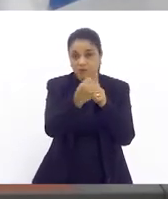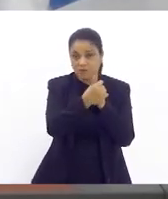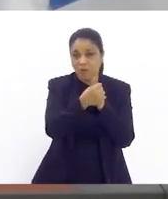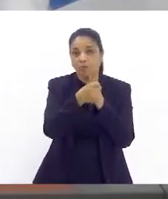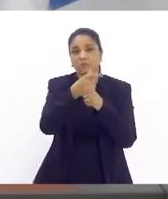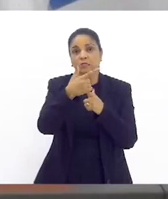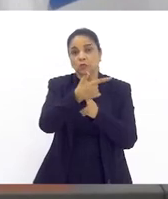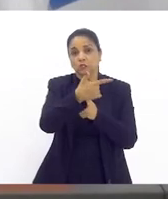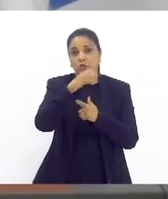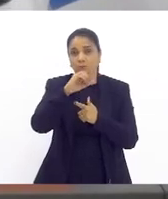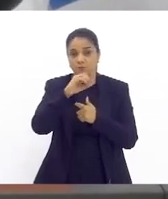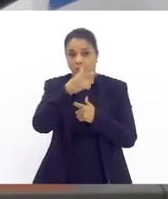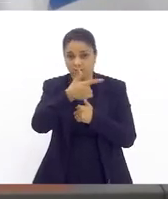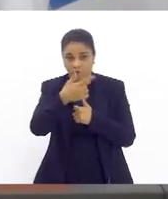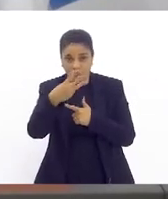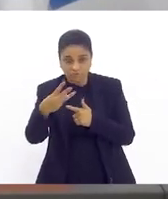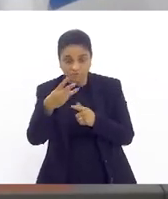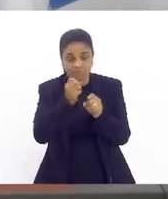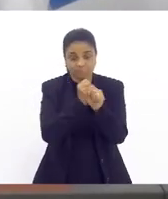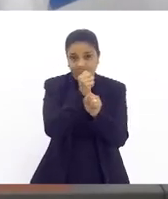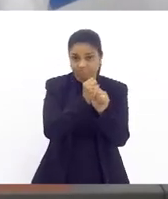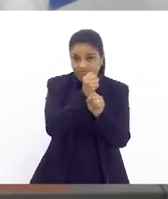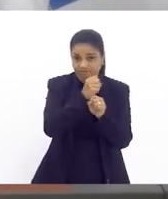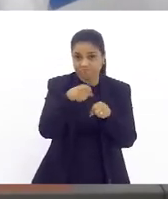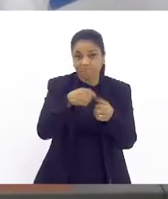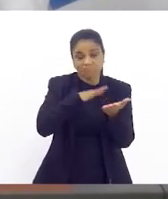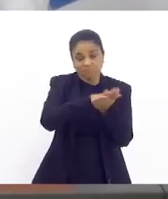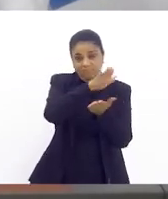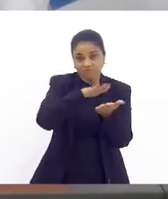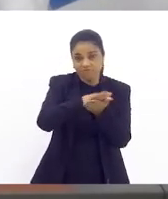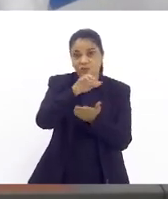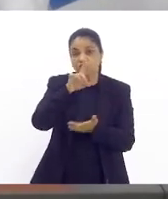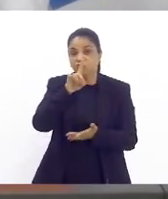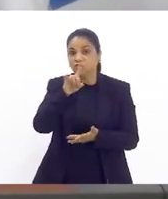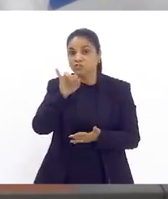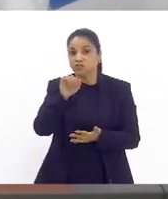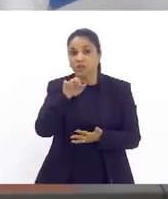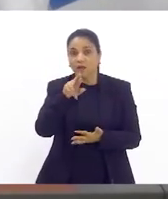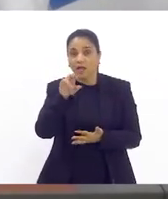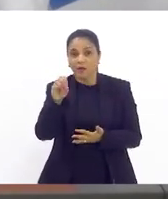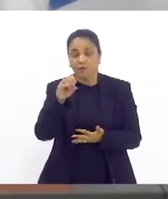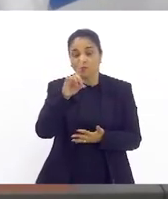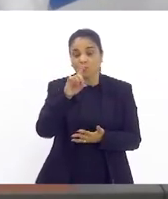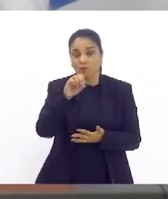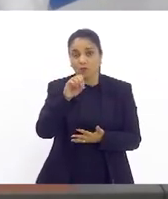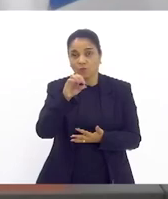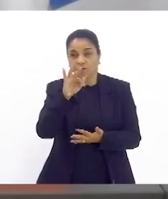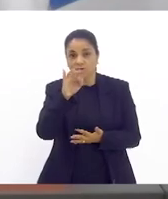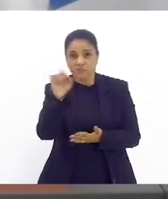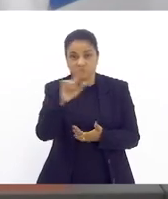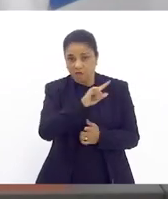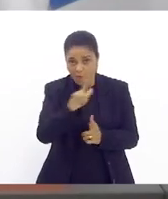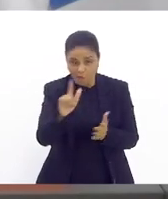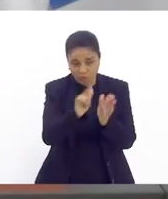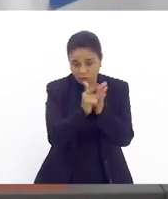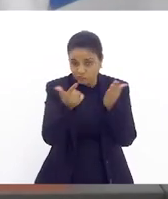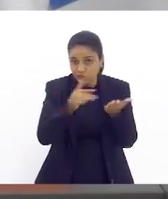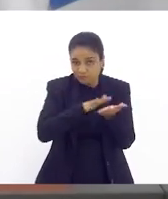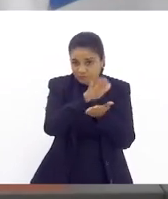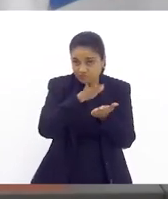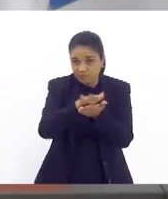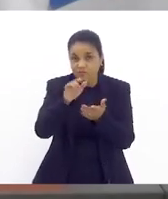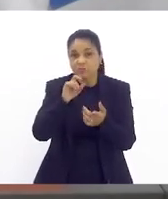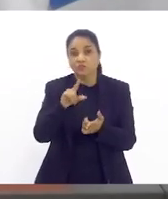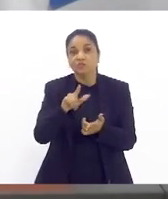publicar no diário oficial todas as regras em dois decretos você em 2023